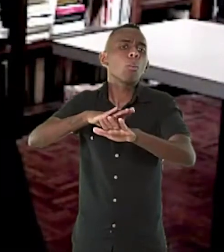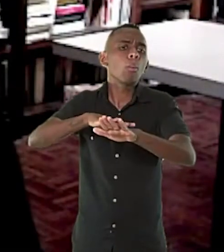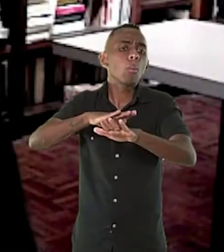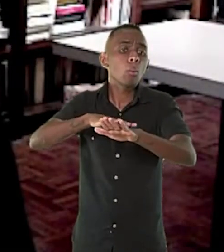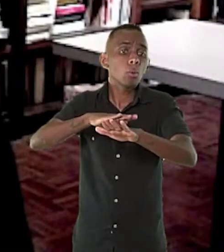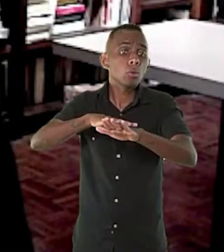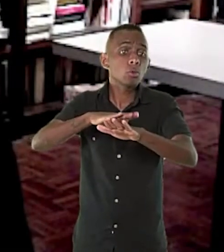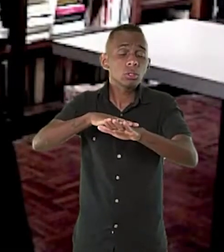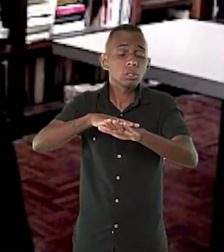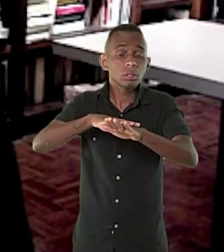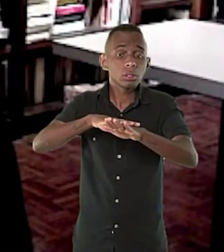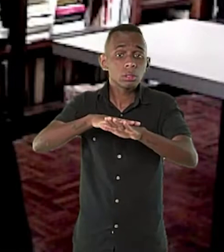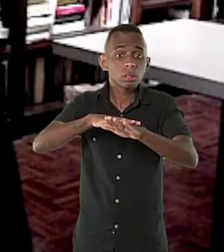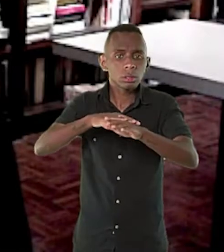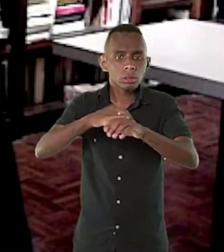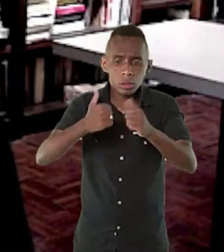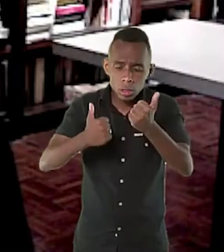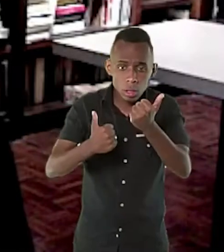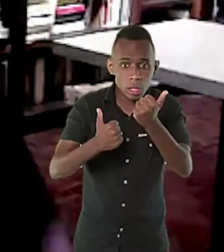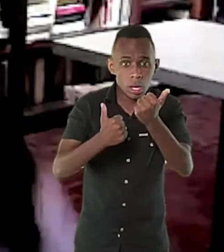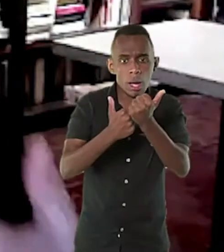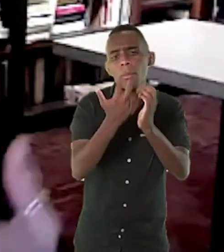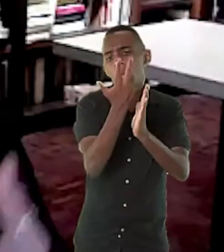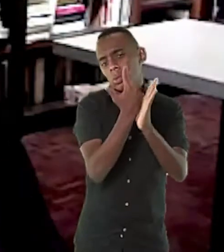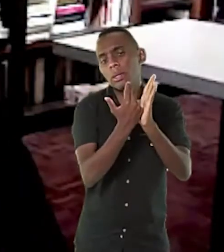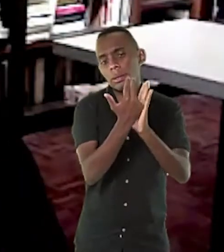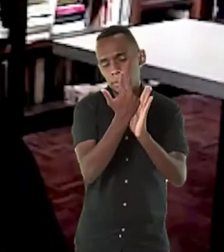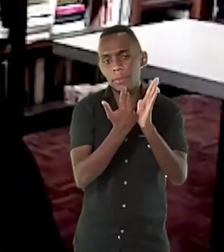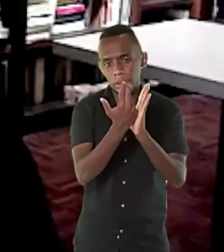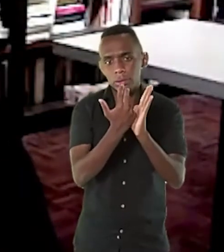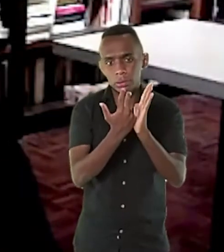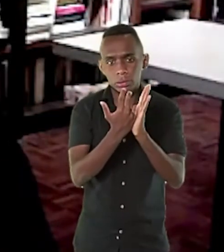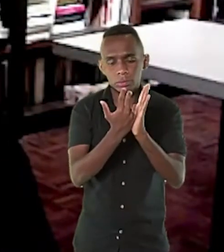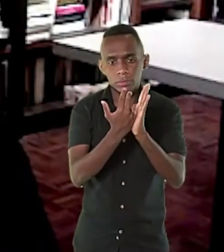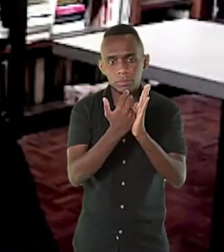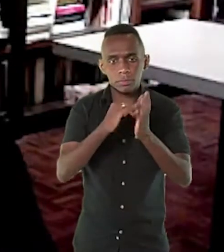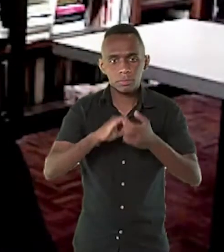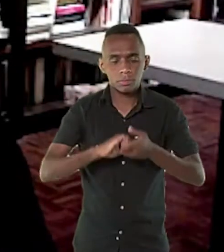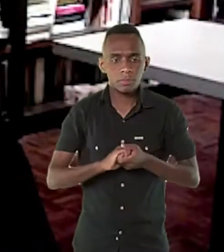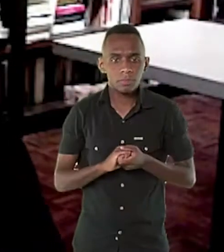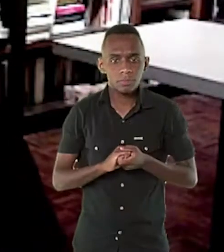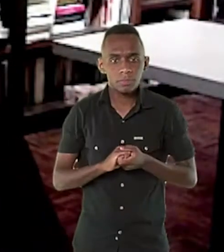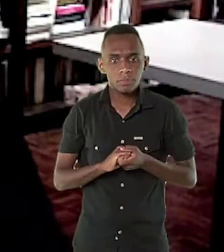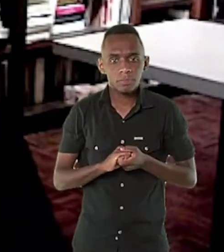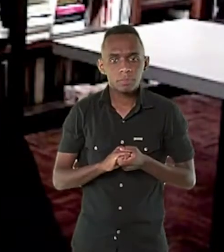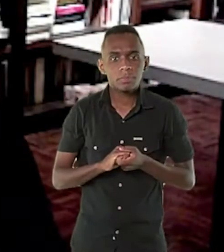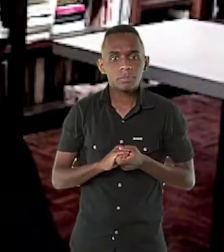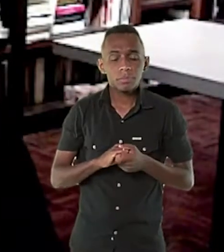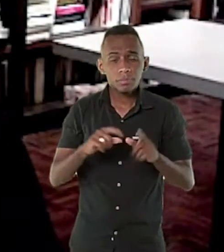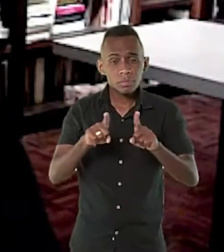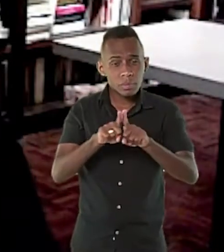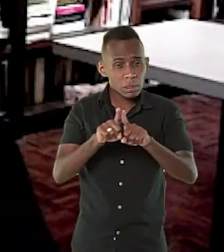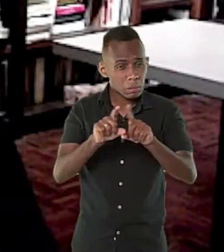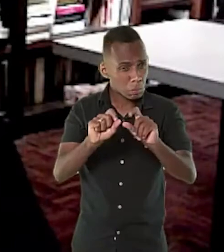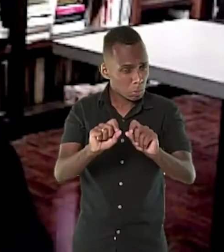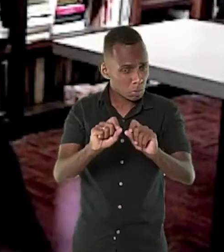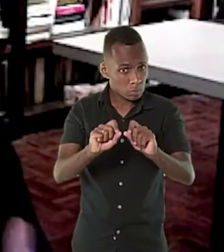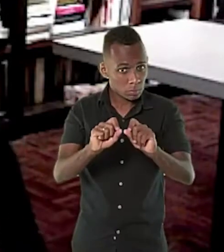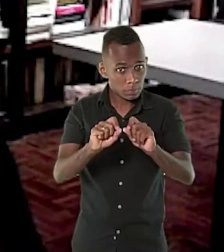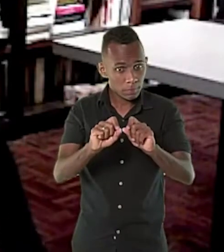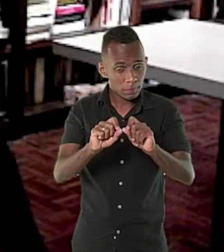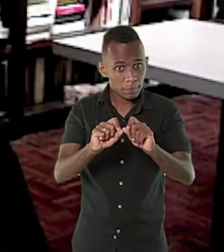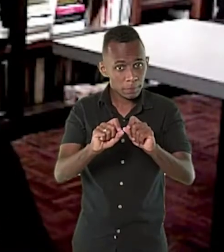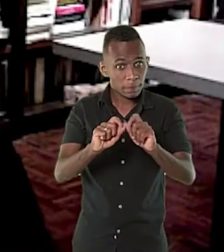da construção imagética. A resistência é justamente